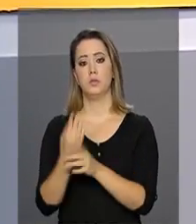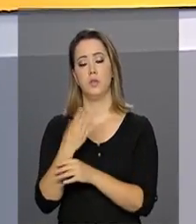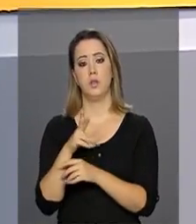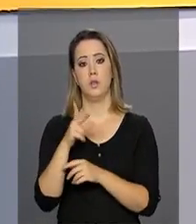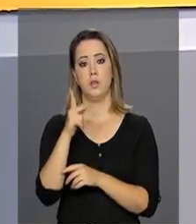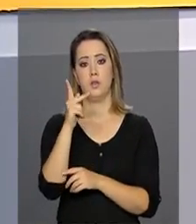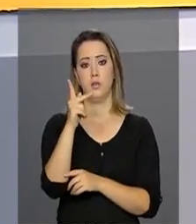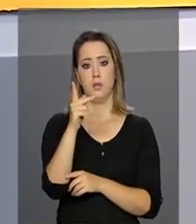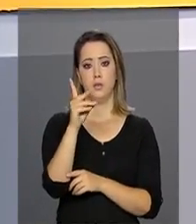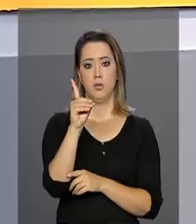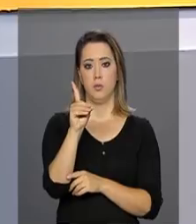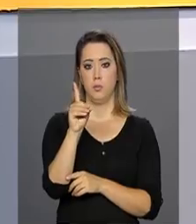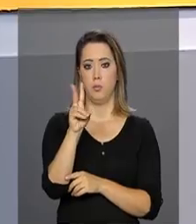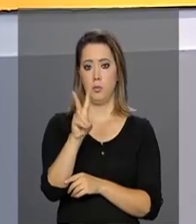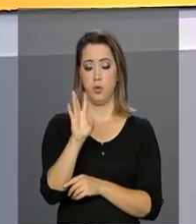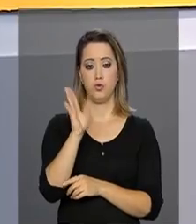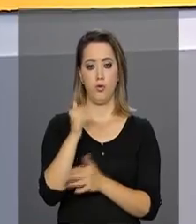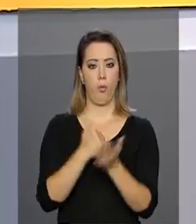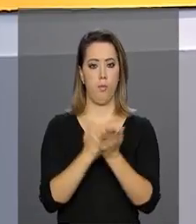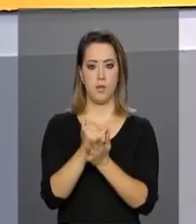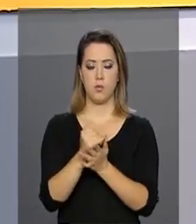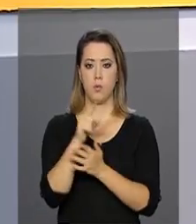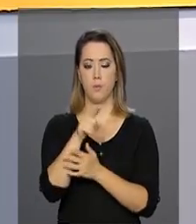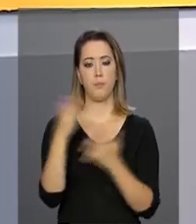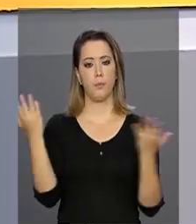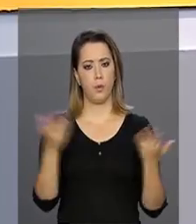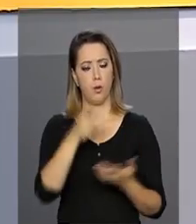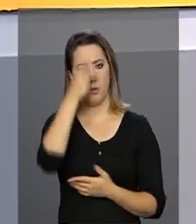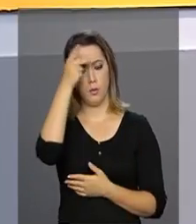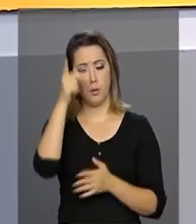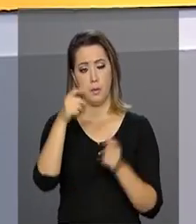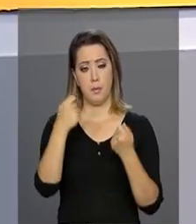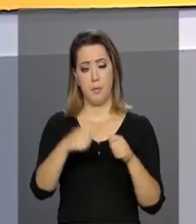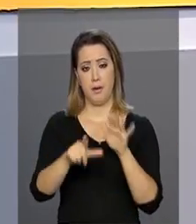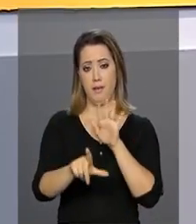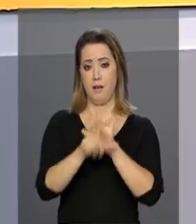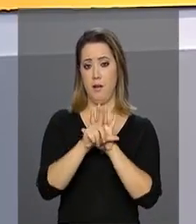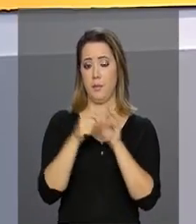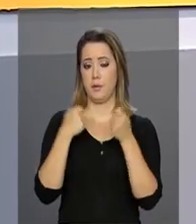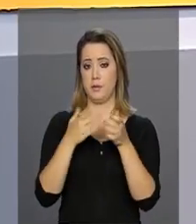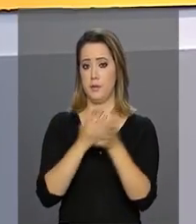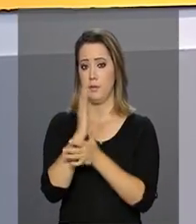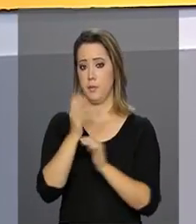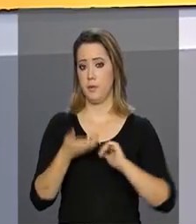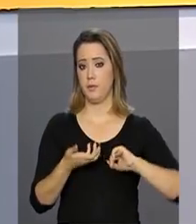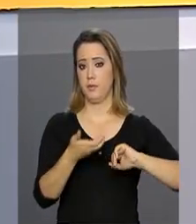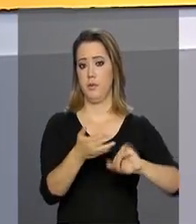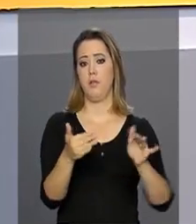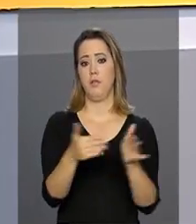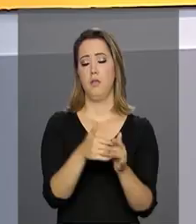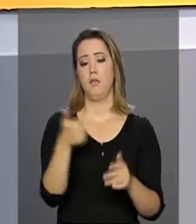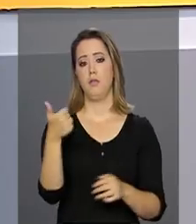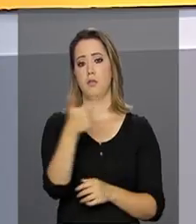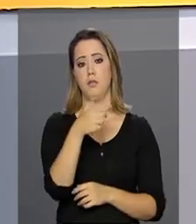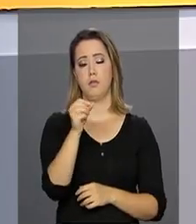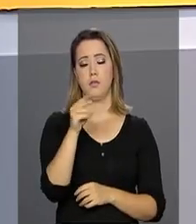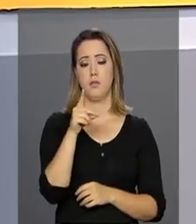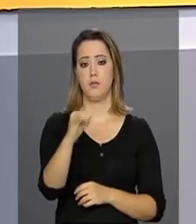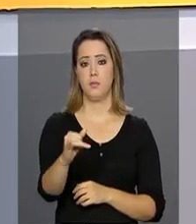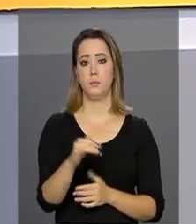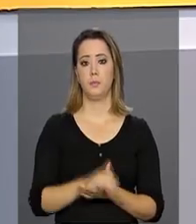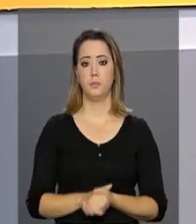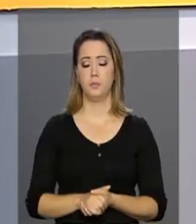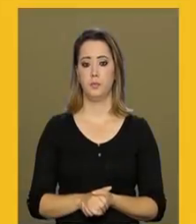desligamento voluntário já está valendo agora para virar lei precisa ser aprovada pelo congresso em até 120